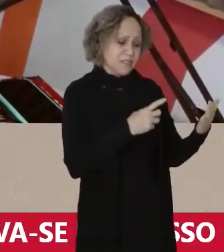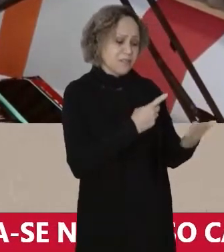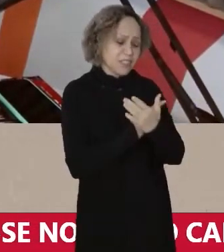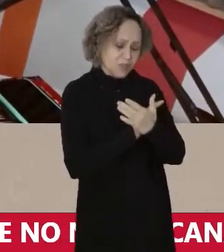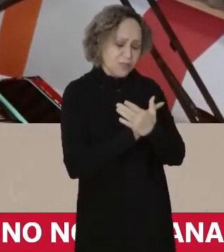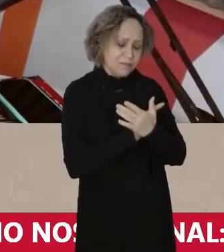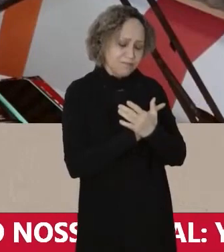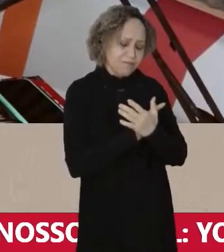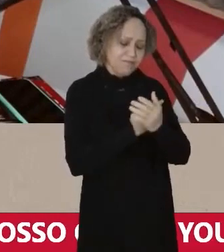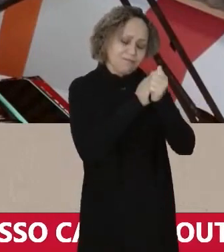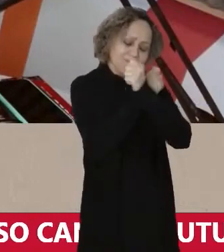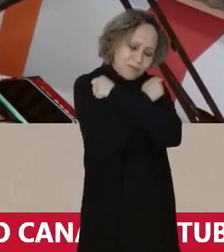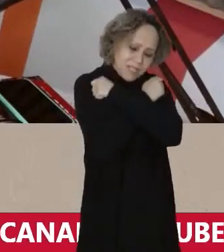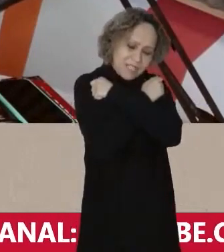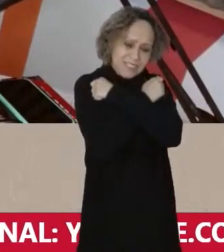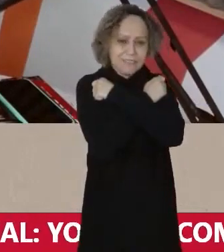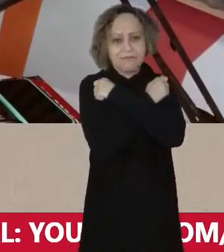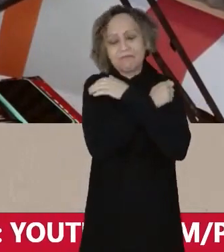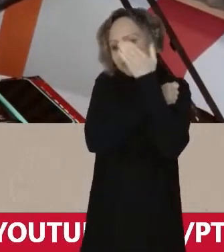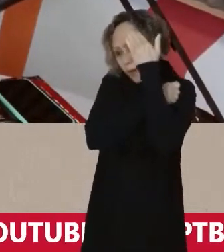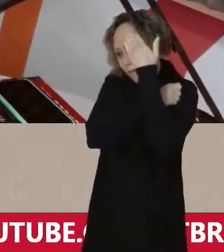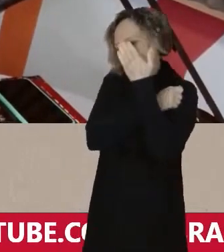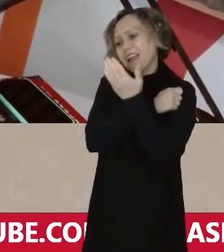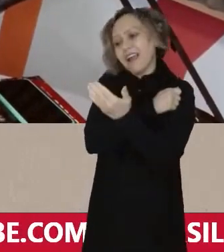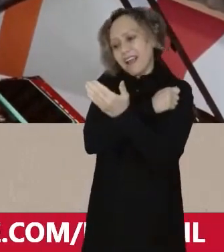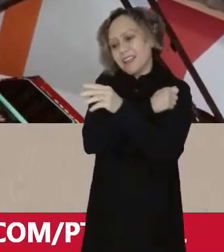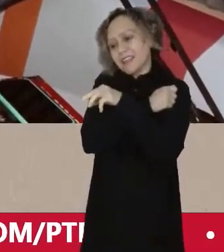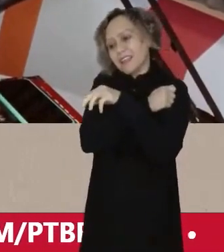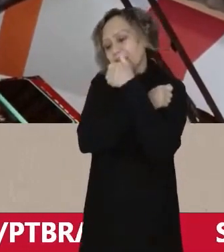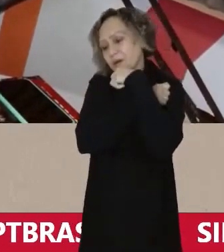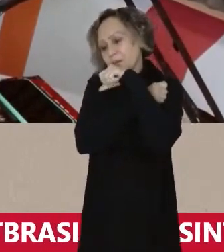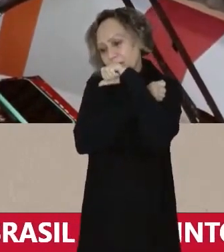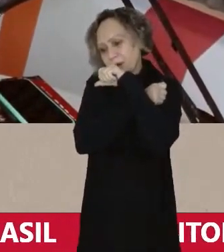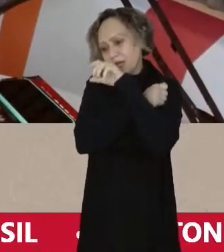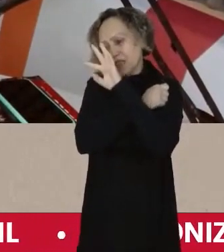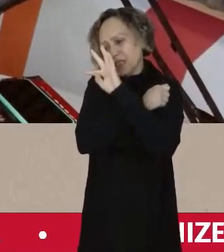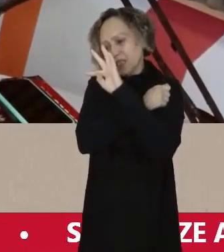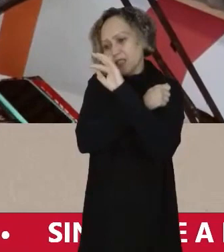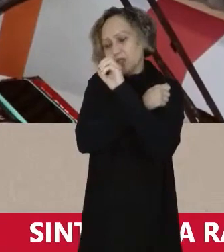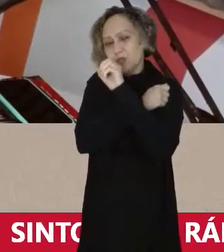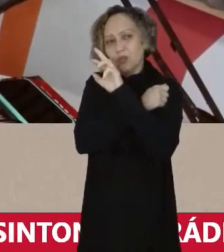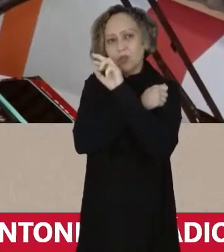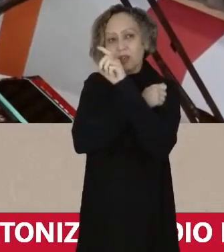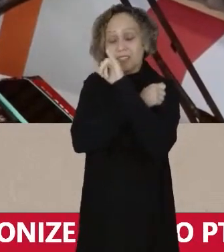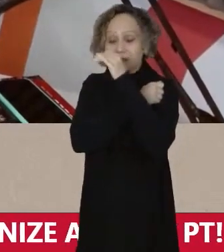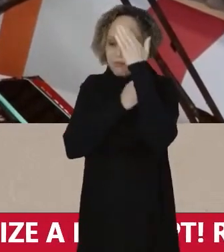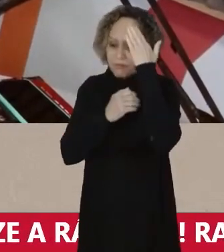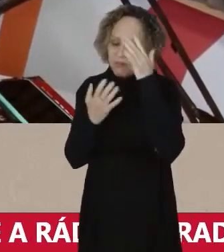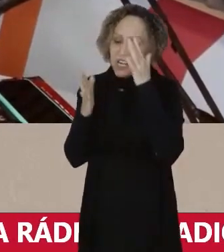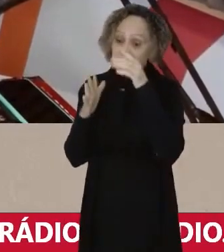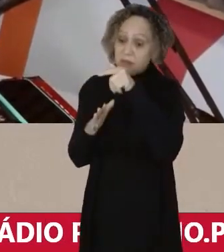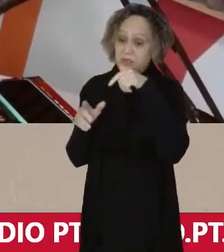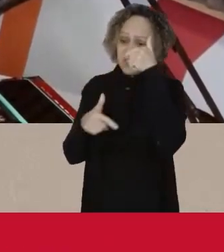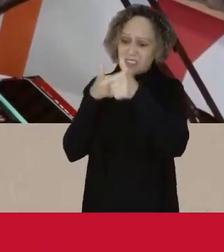Um abraço. Muito obrigada, Mãe Torodi. Um abraço, bom trabalho, parabéns pelo trabalho tão bonito, tão solidário. A gente